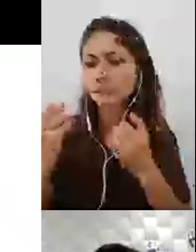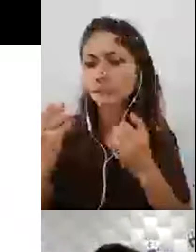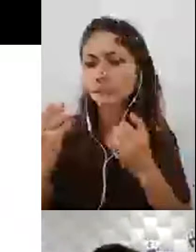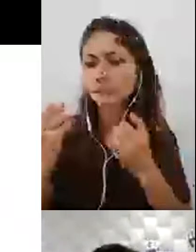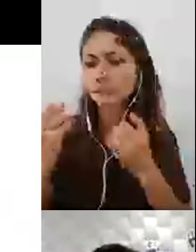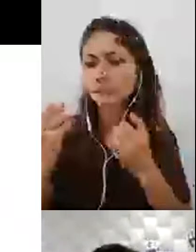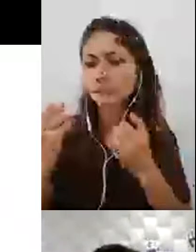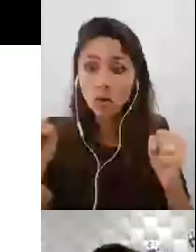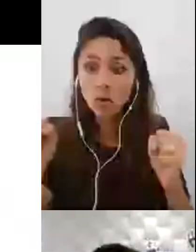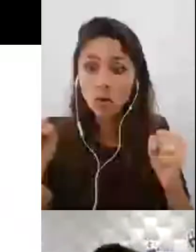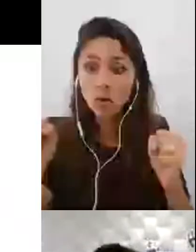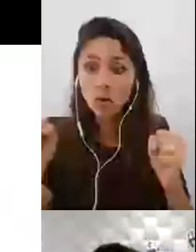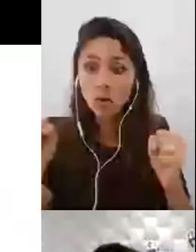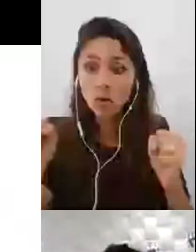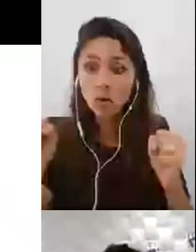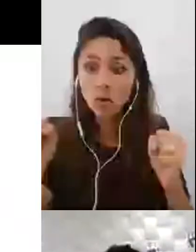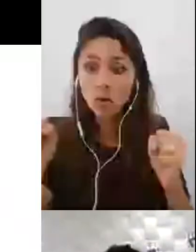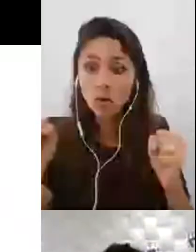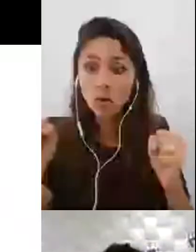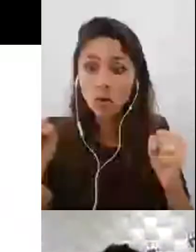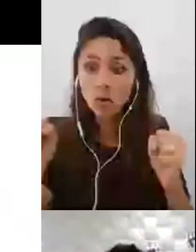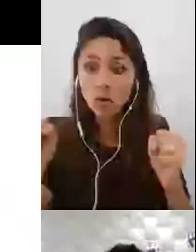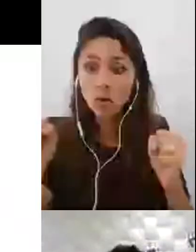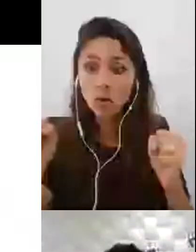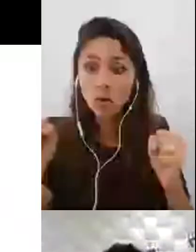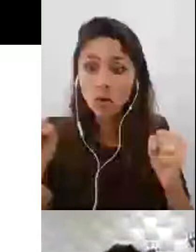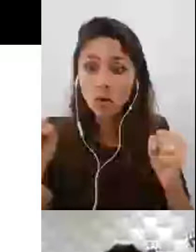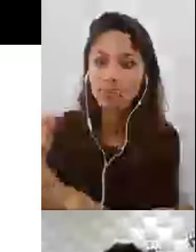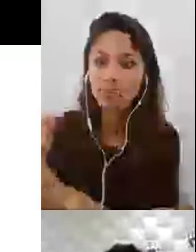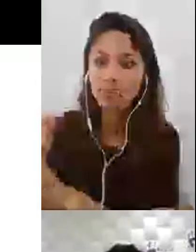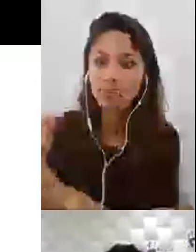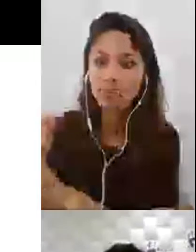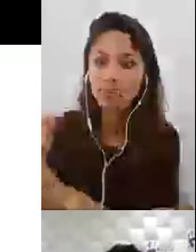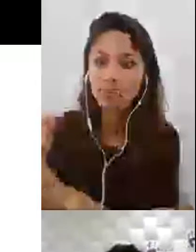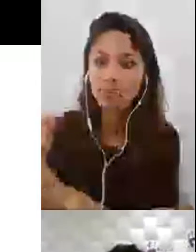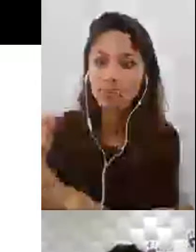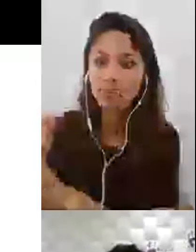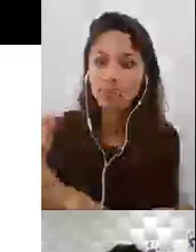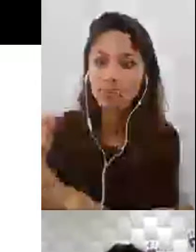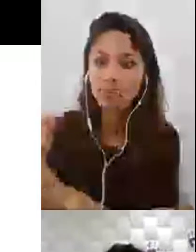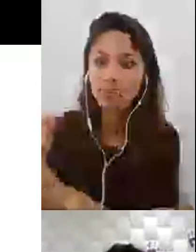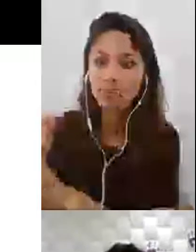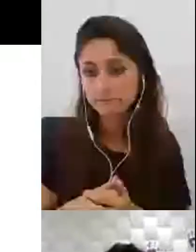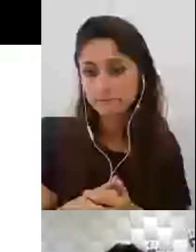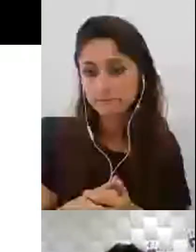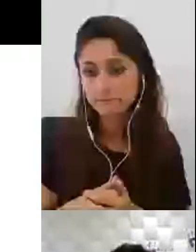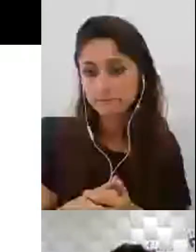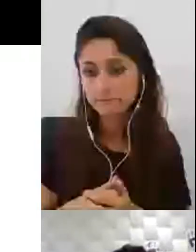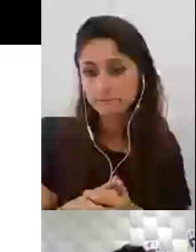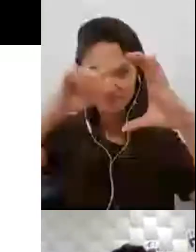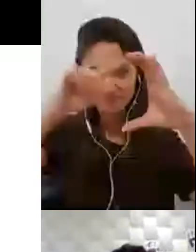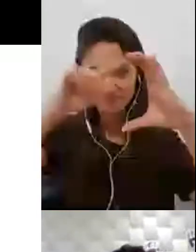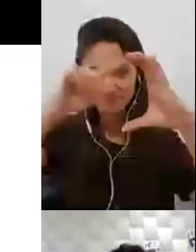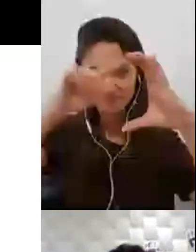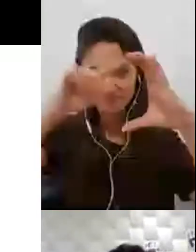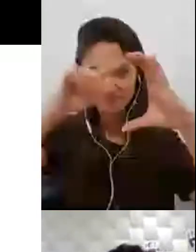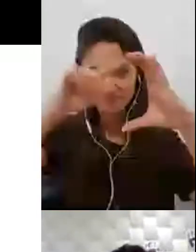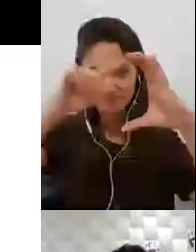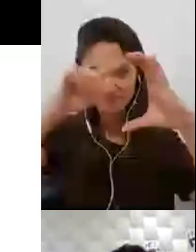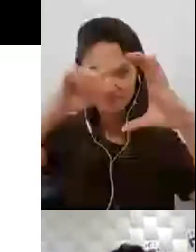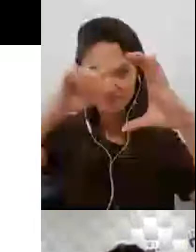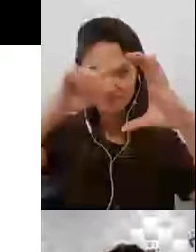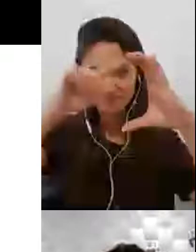informações à medida que eu necessito. Preciso trabalhar essas informações tão rápida quanto eu necessito esses